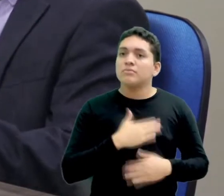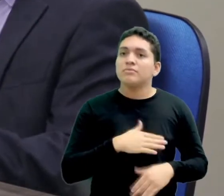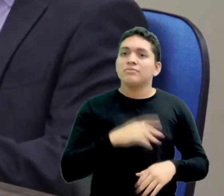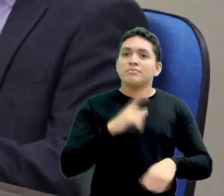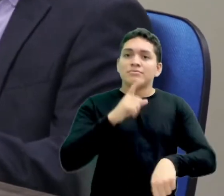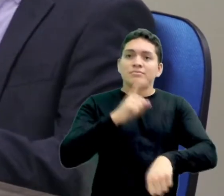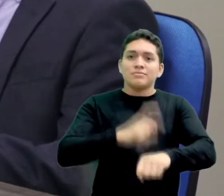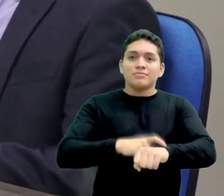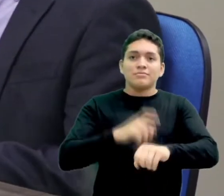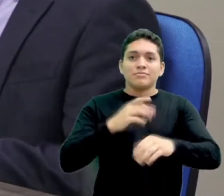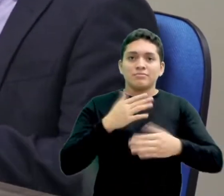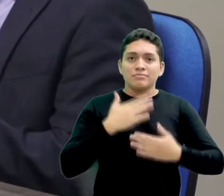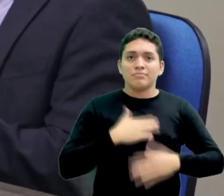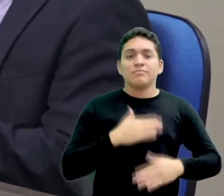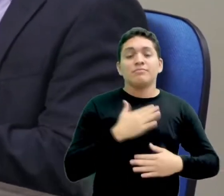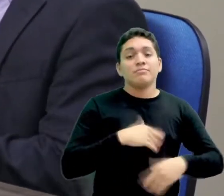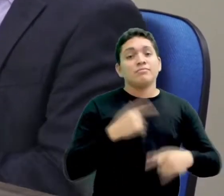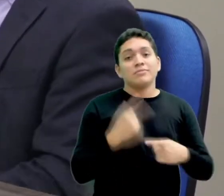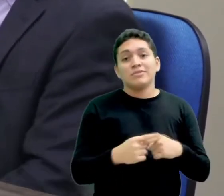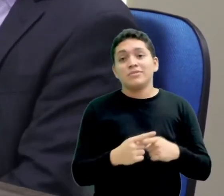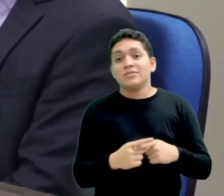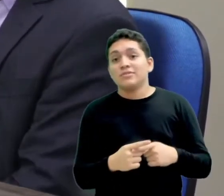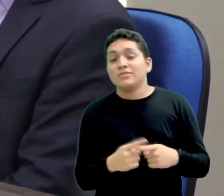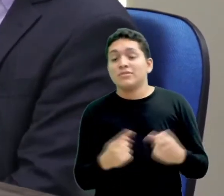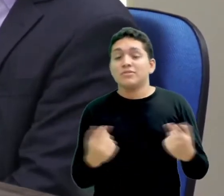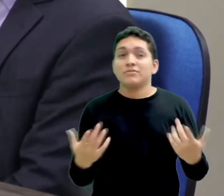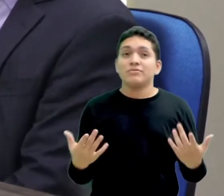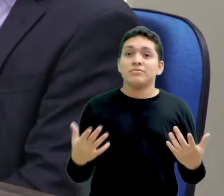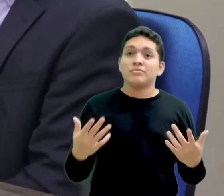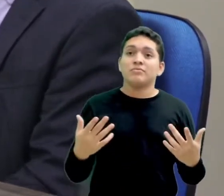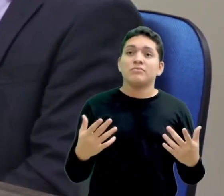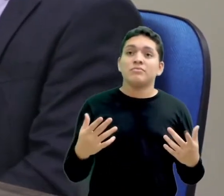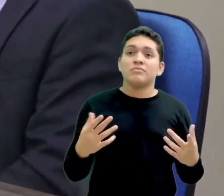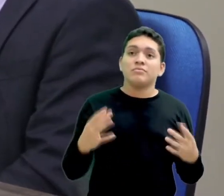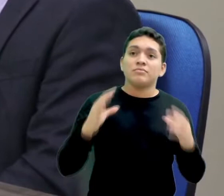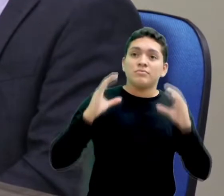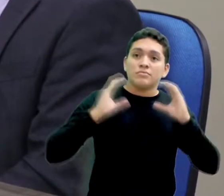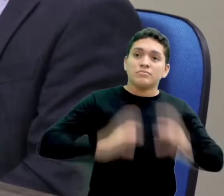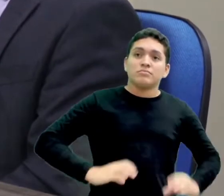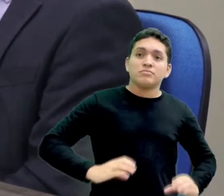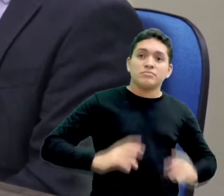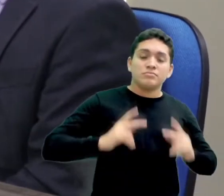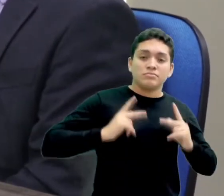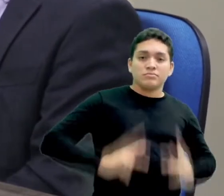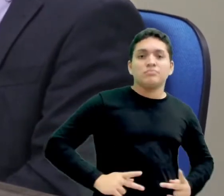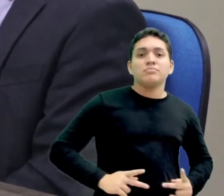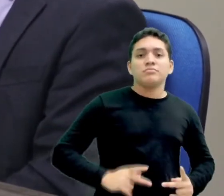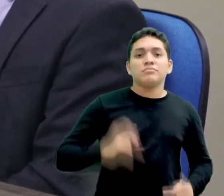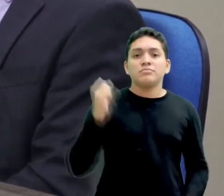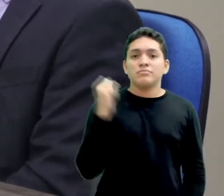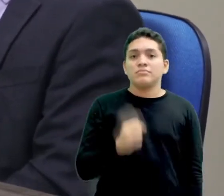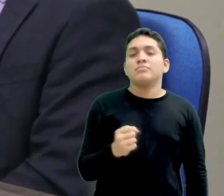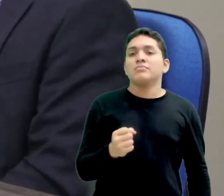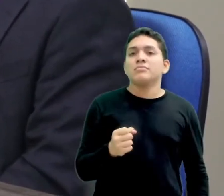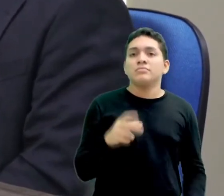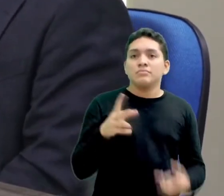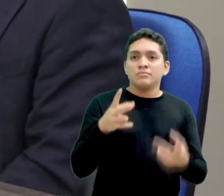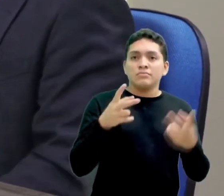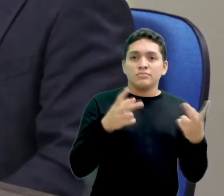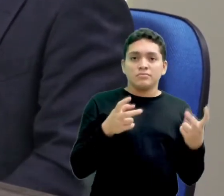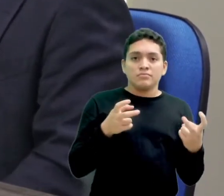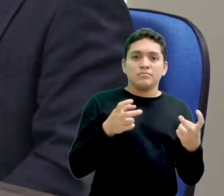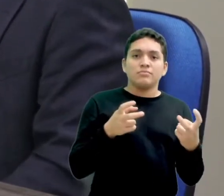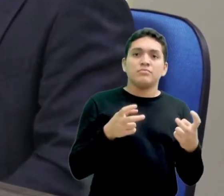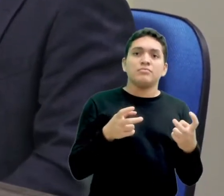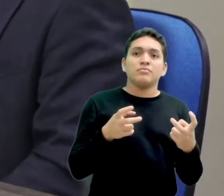nesse momento, porque não é apenas o fato de eu ficar irado. Observem a